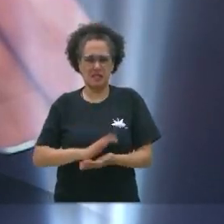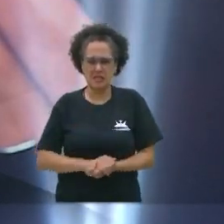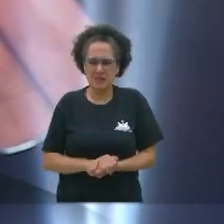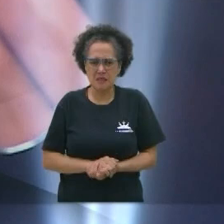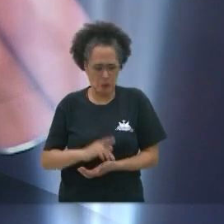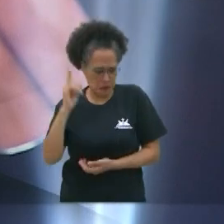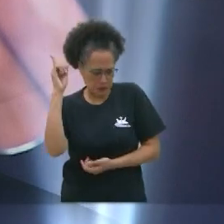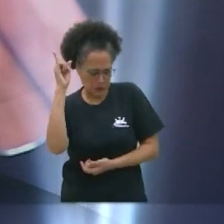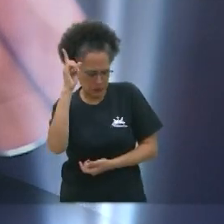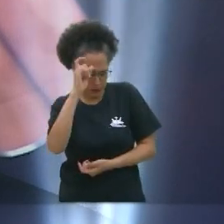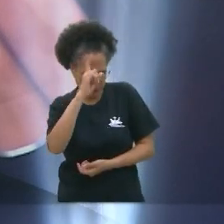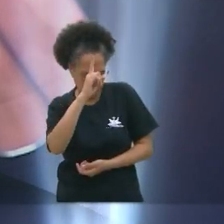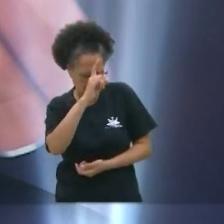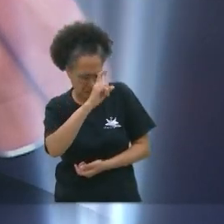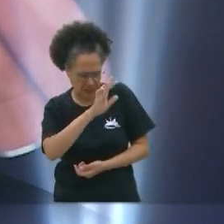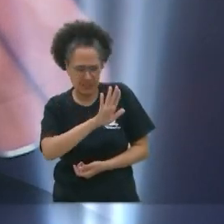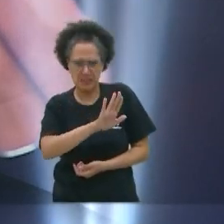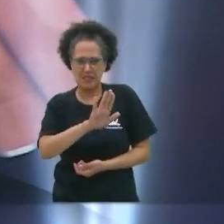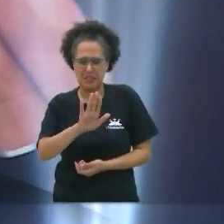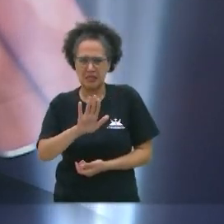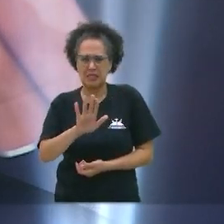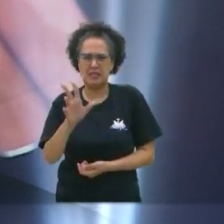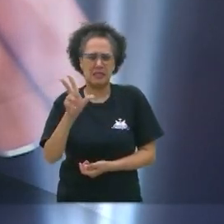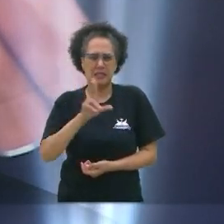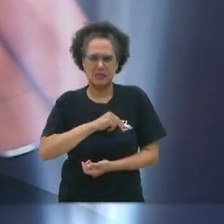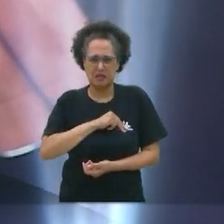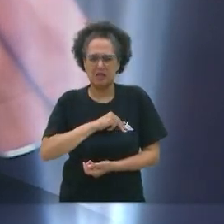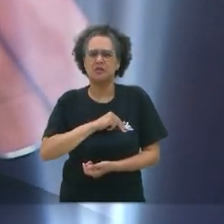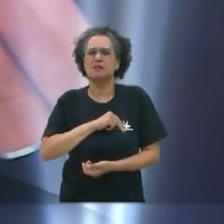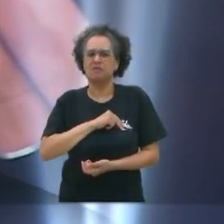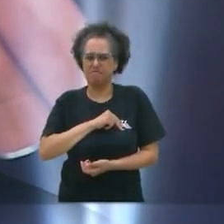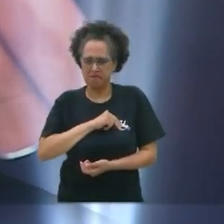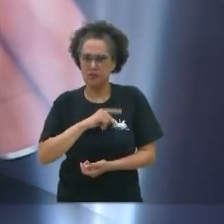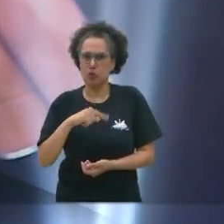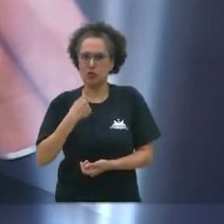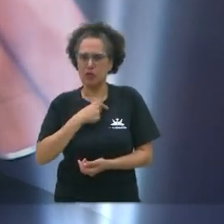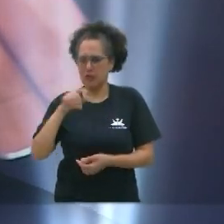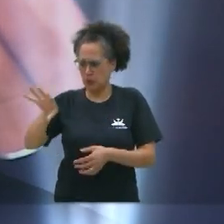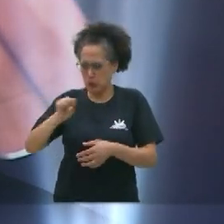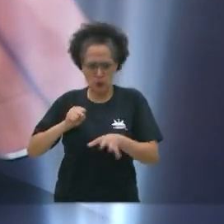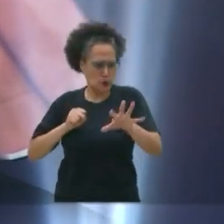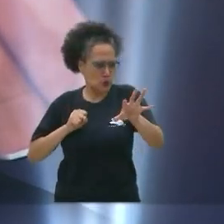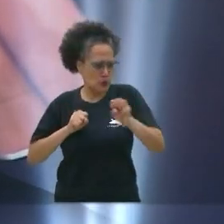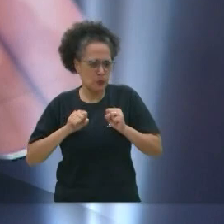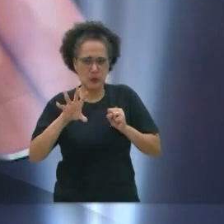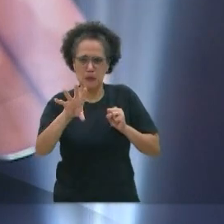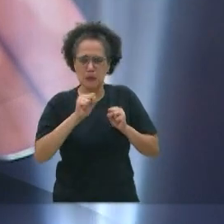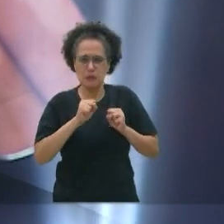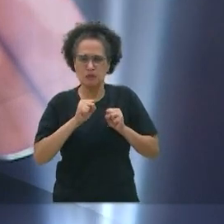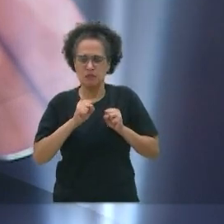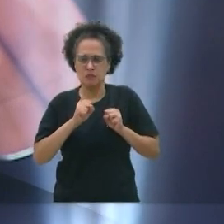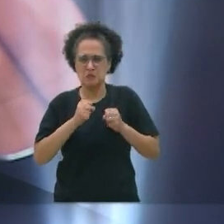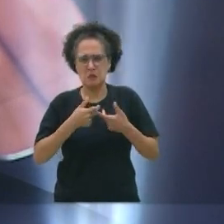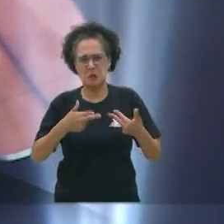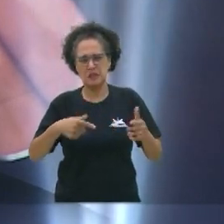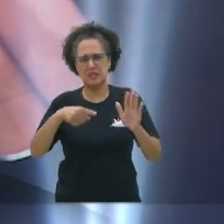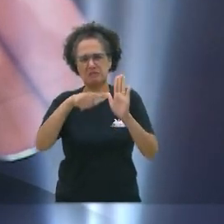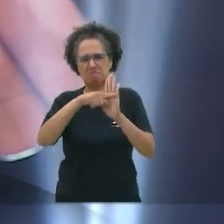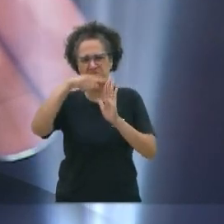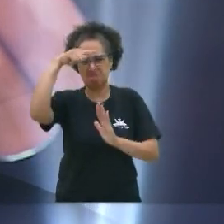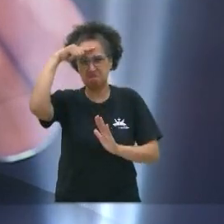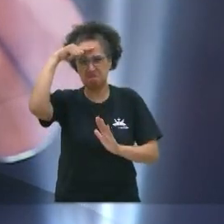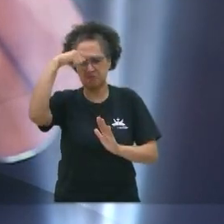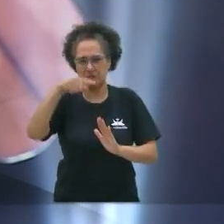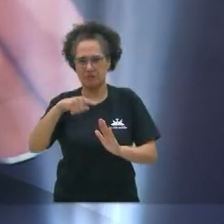tão difícil. E aí a gente vai atraindo tantas coisas negativas, quando a gente vê, não